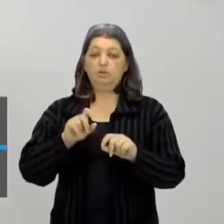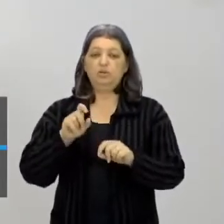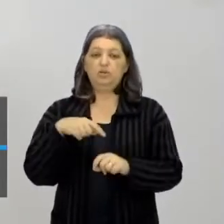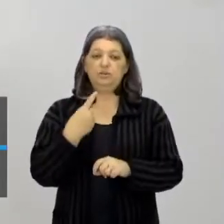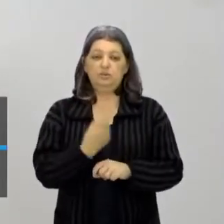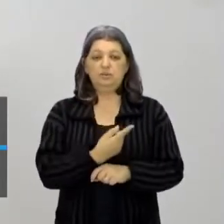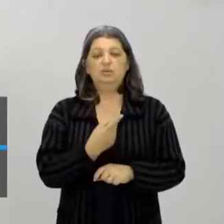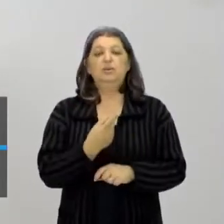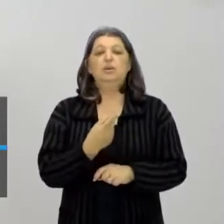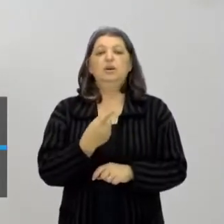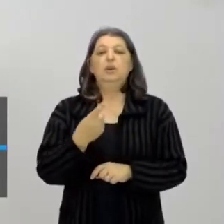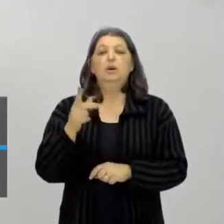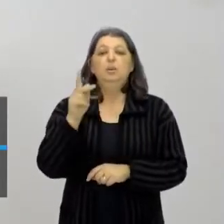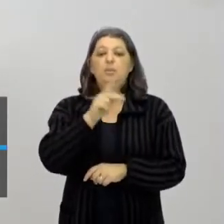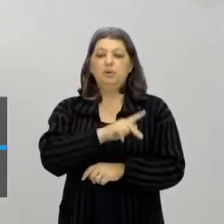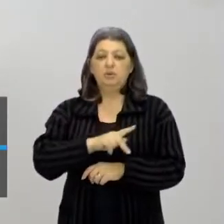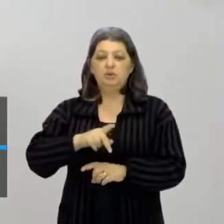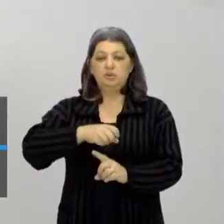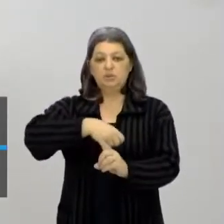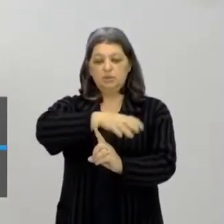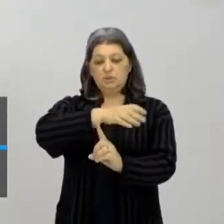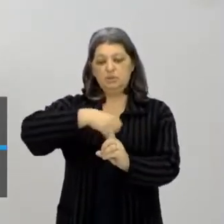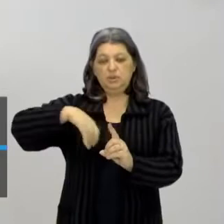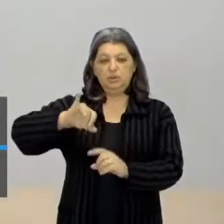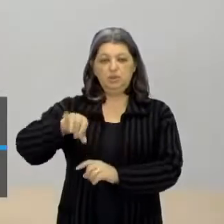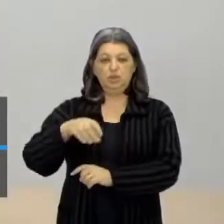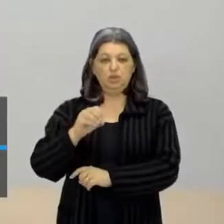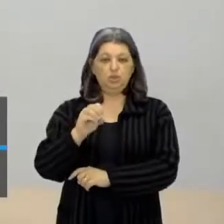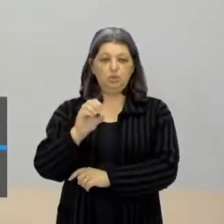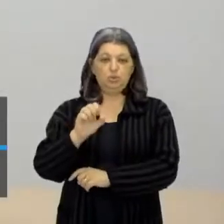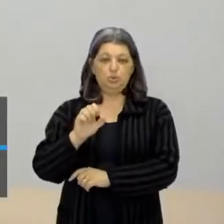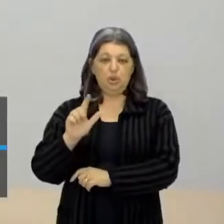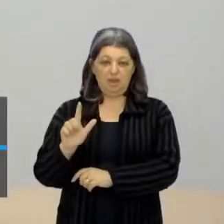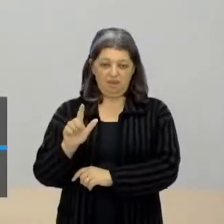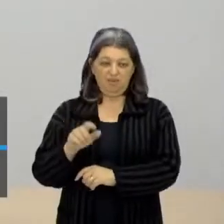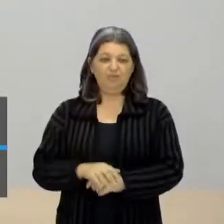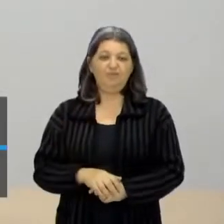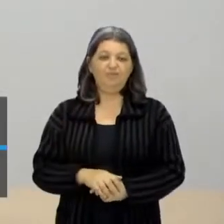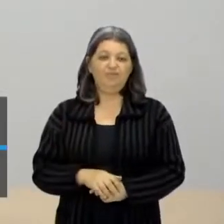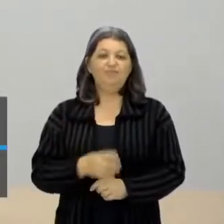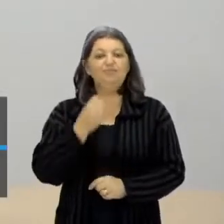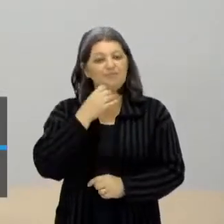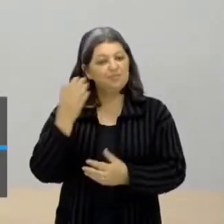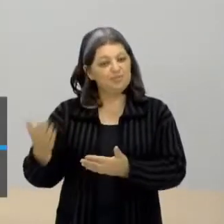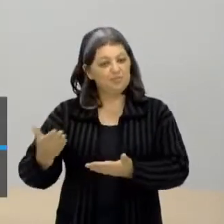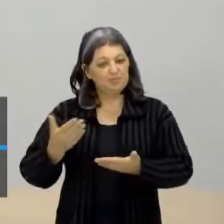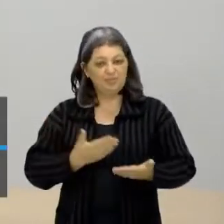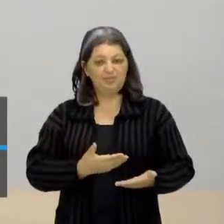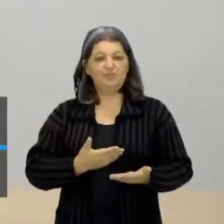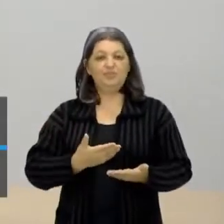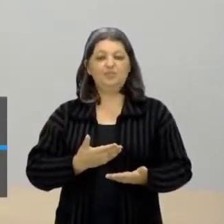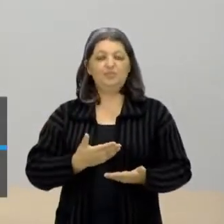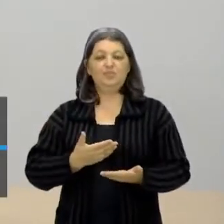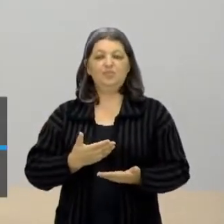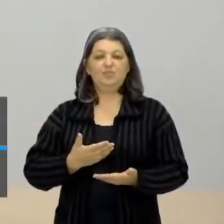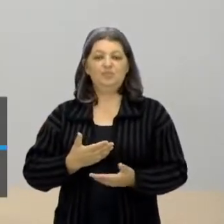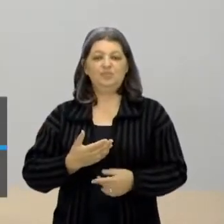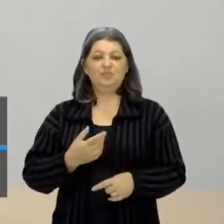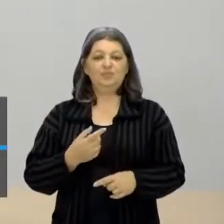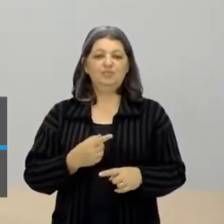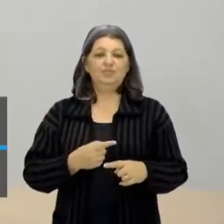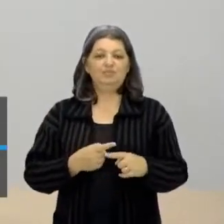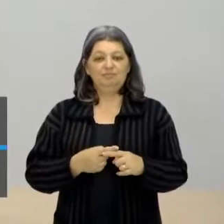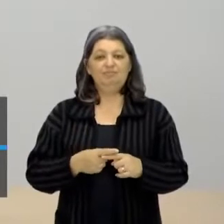professor Edjoel para fazer esse meio de campo. Isso aí. Também quero dar as boas-vindas a você, estudante, aos